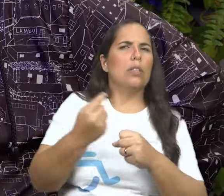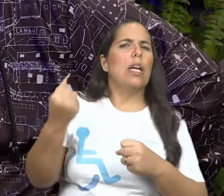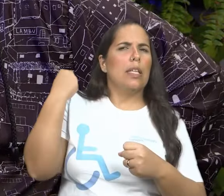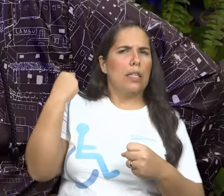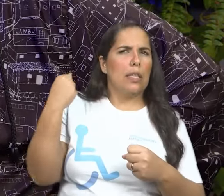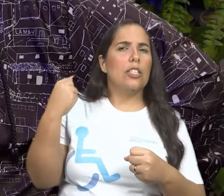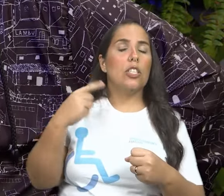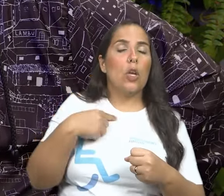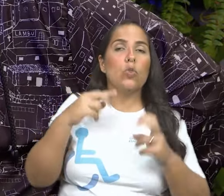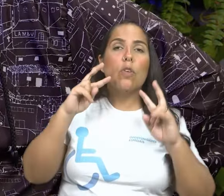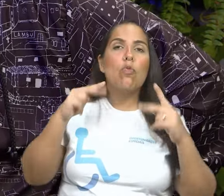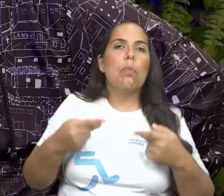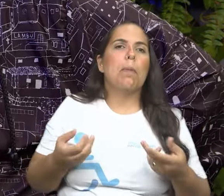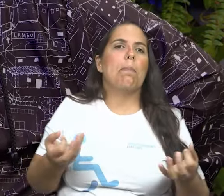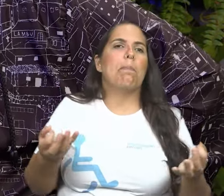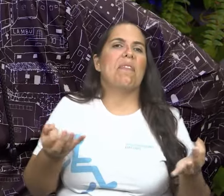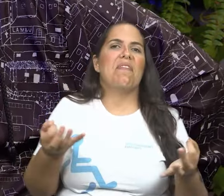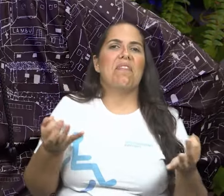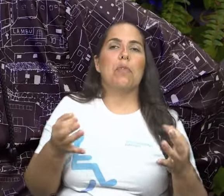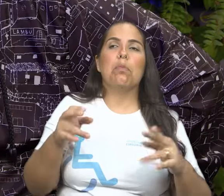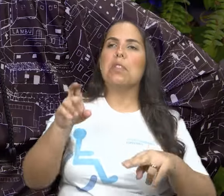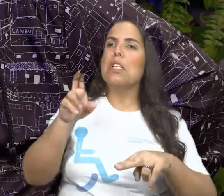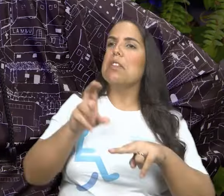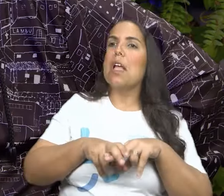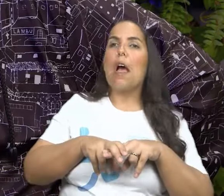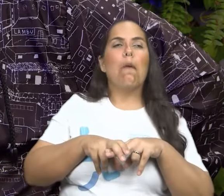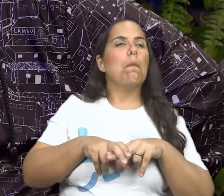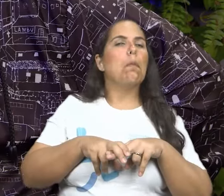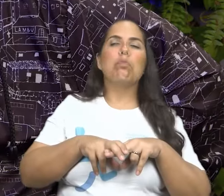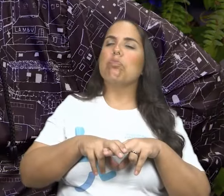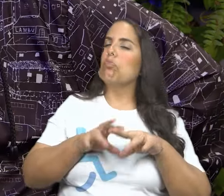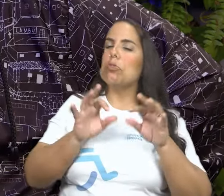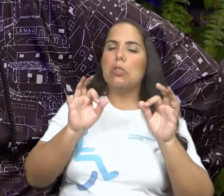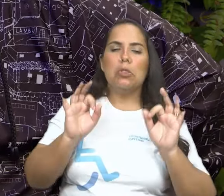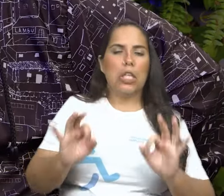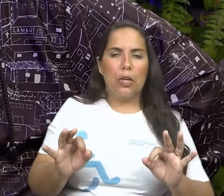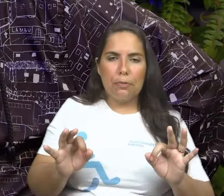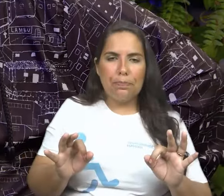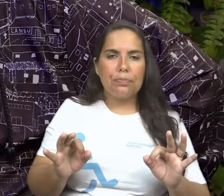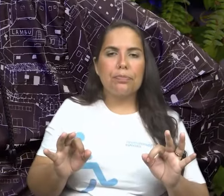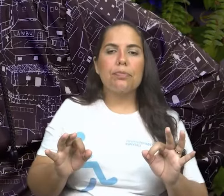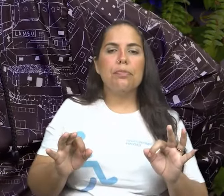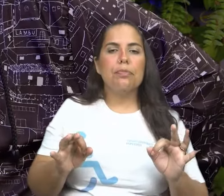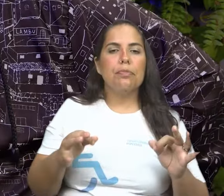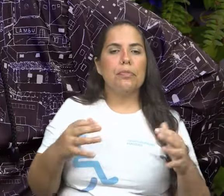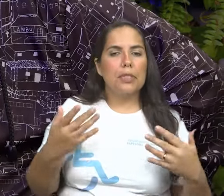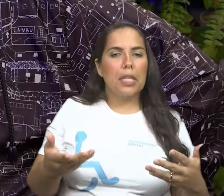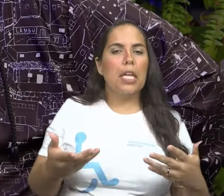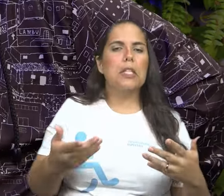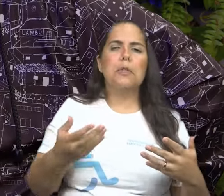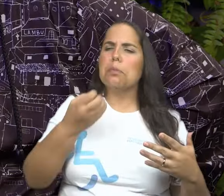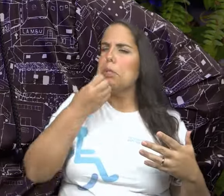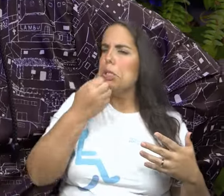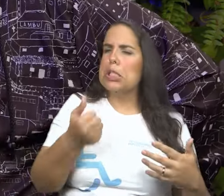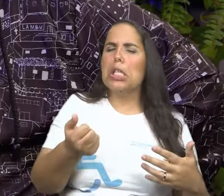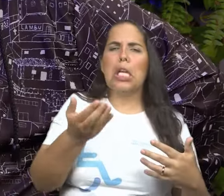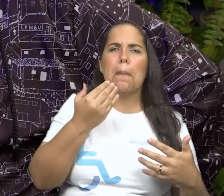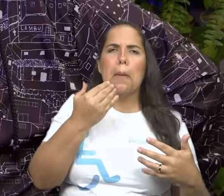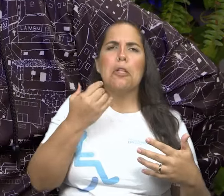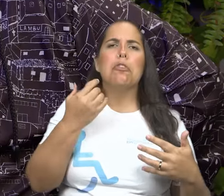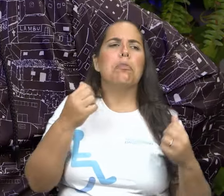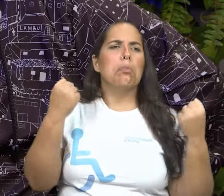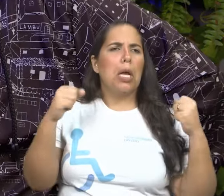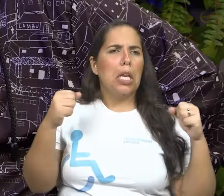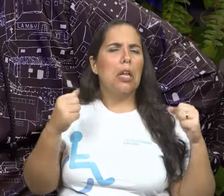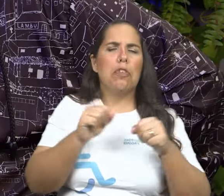eu tava um ser humano perfeito assim eu tava me regrando e me alimentando bem malhando e fazendo